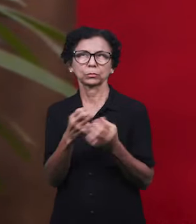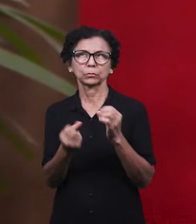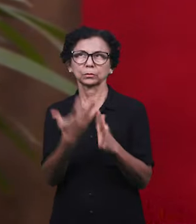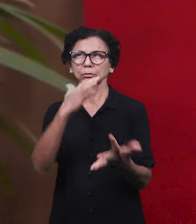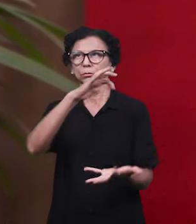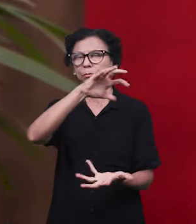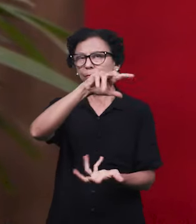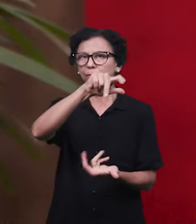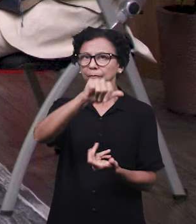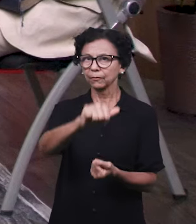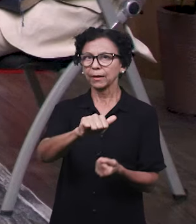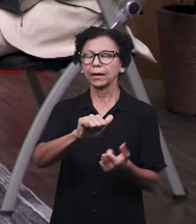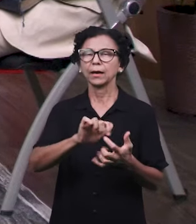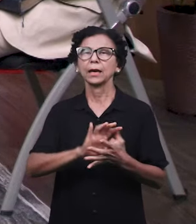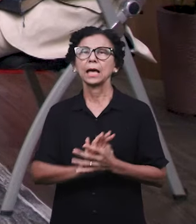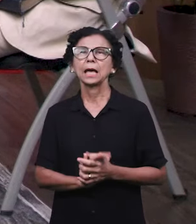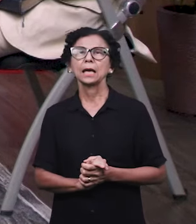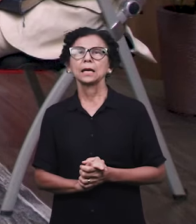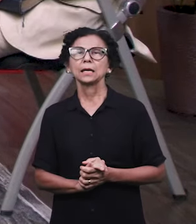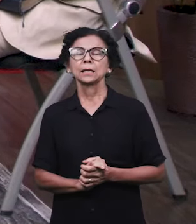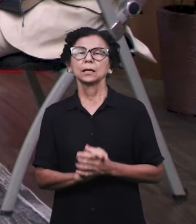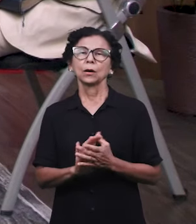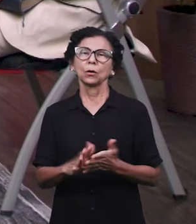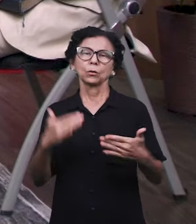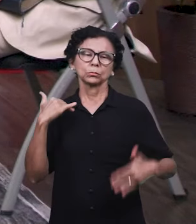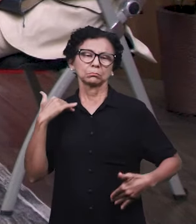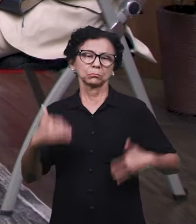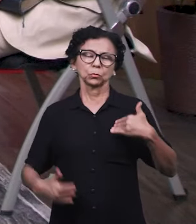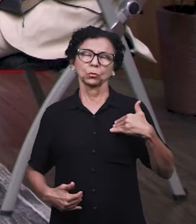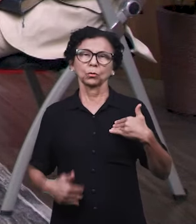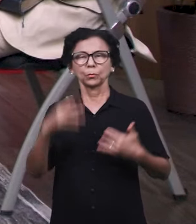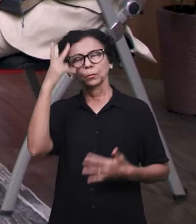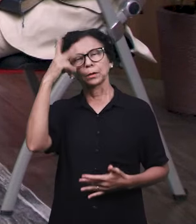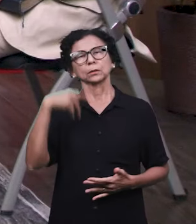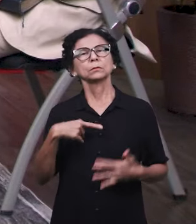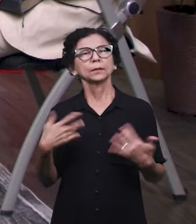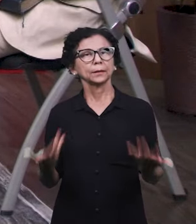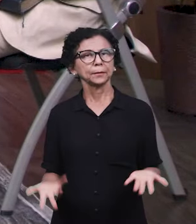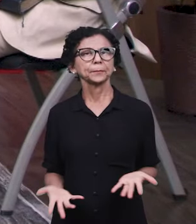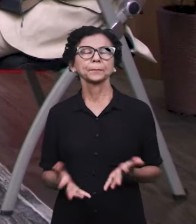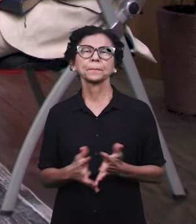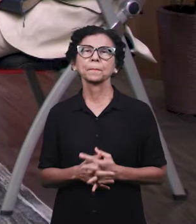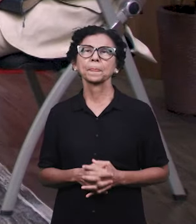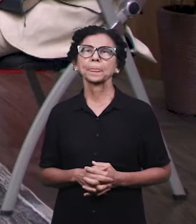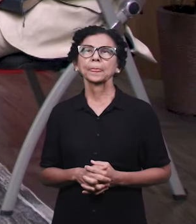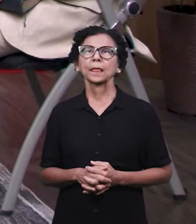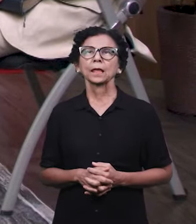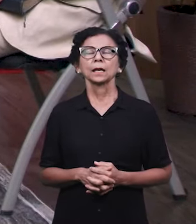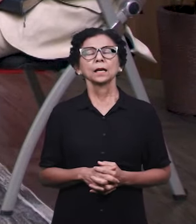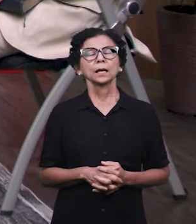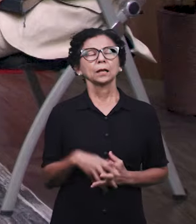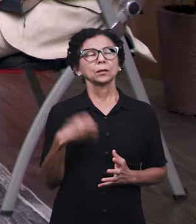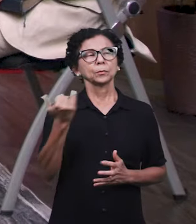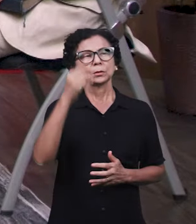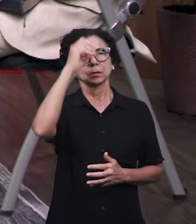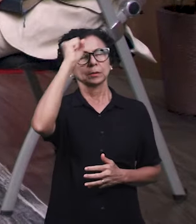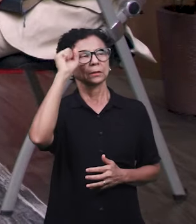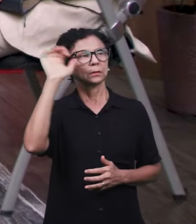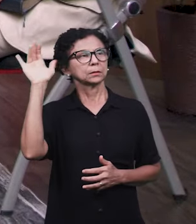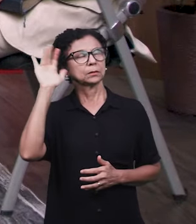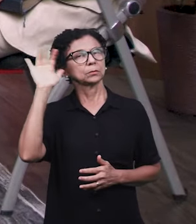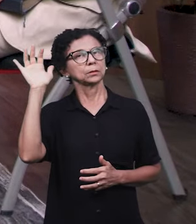mesmo? Sem dúvida. A gente precisa aprender essas teorias porque nós vamos precisar passar no vestibular, vamos precisar